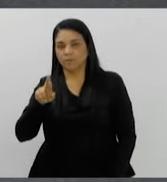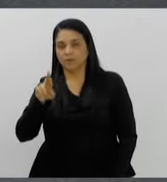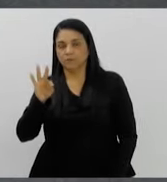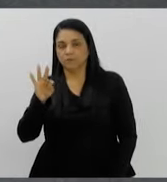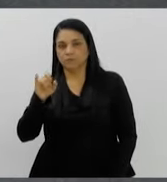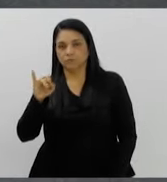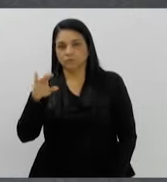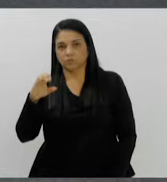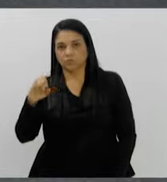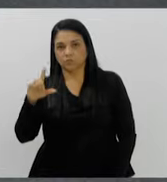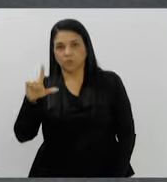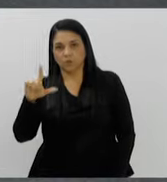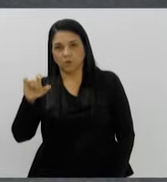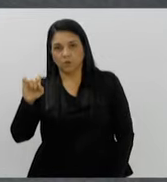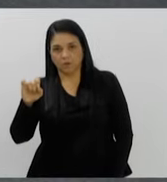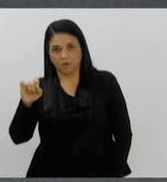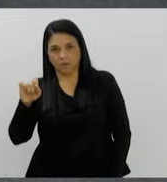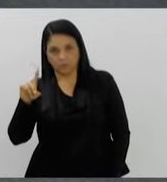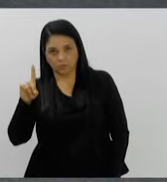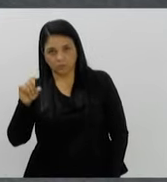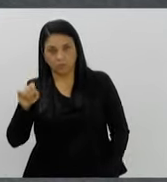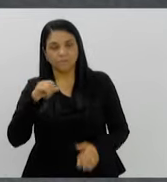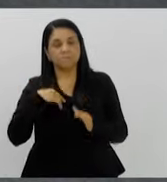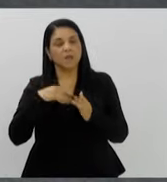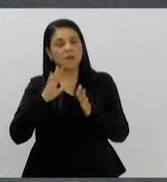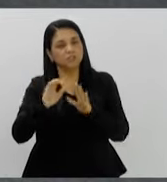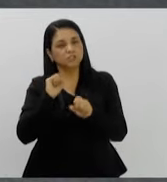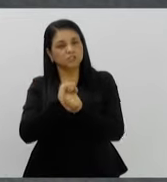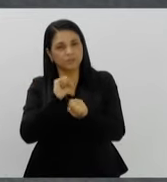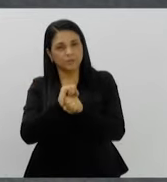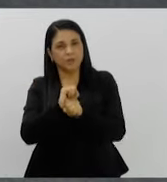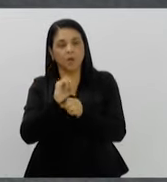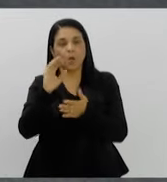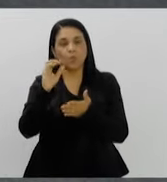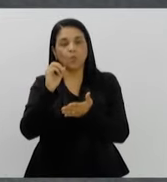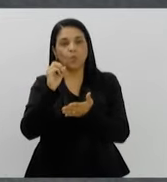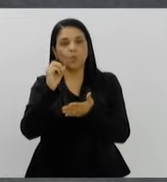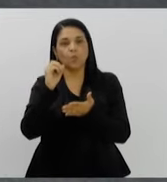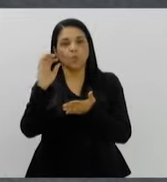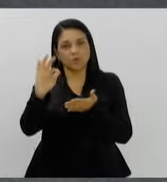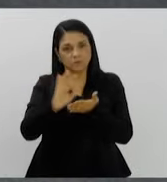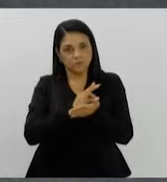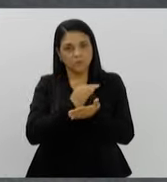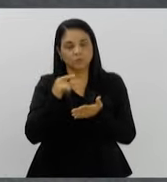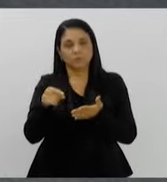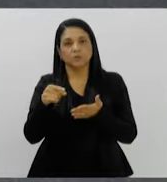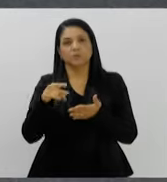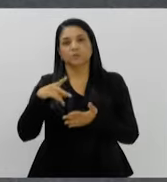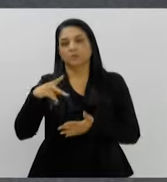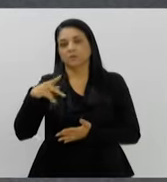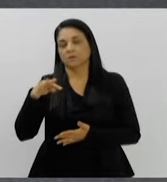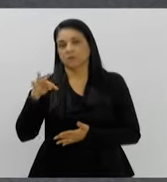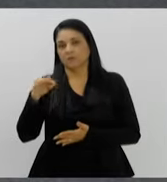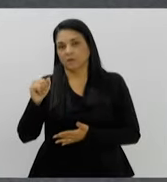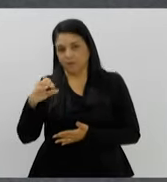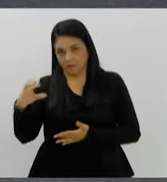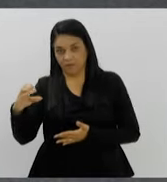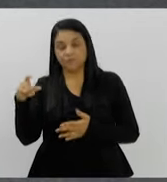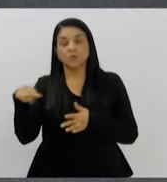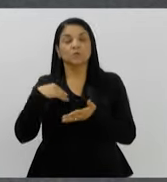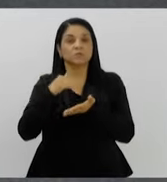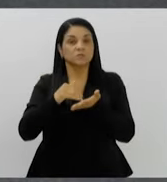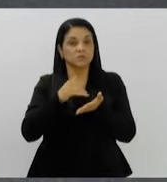adiar até a assinatura do taque da CSN que foi assinado Então finalmente o secretário Bernardo Ross fez um